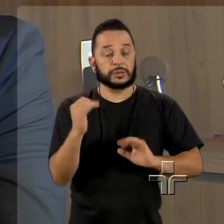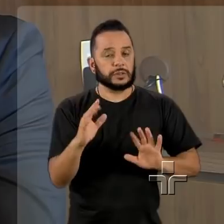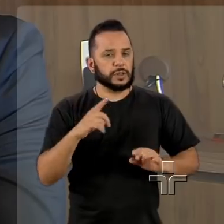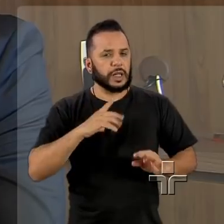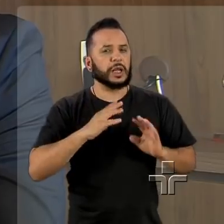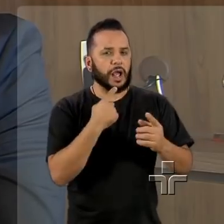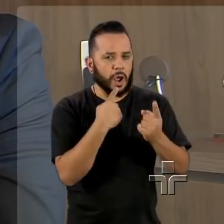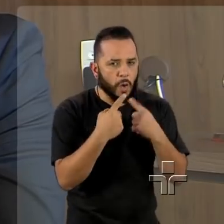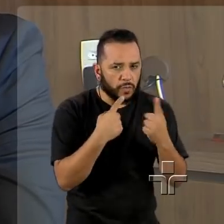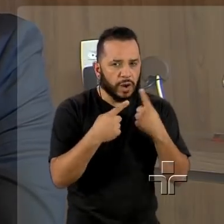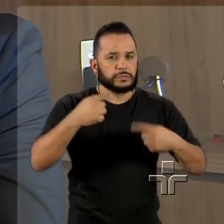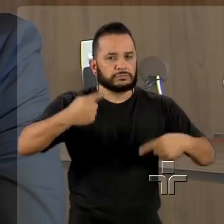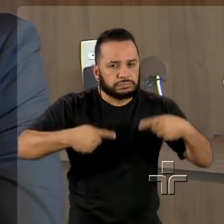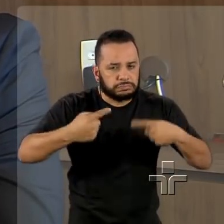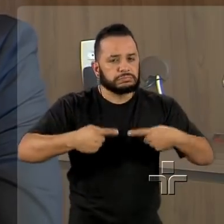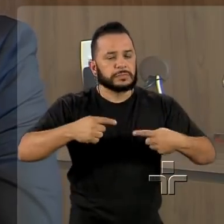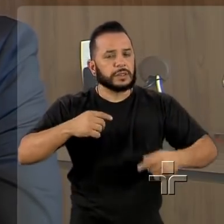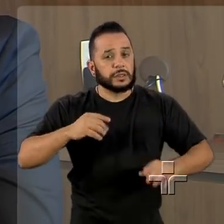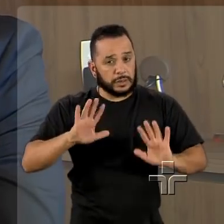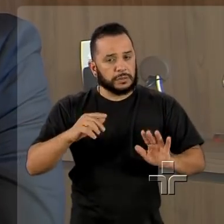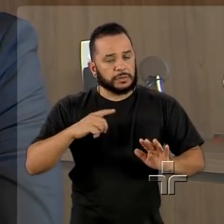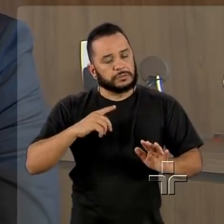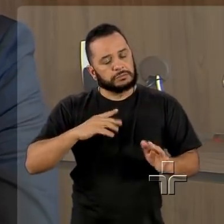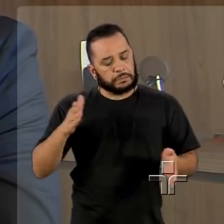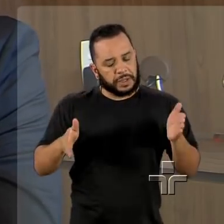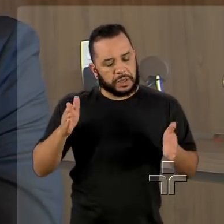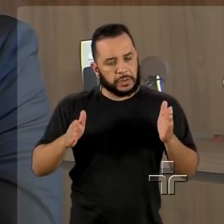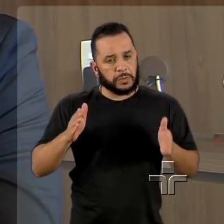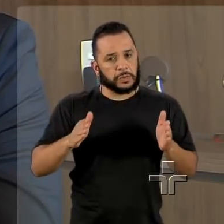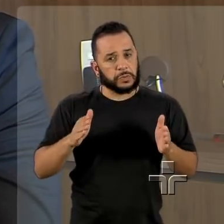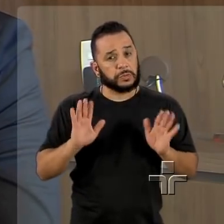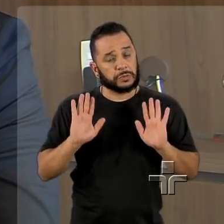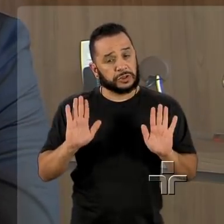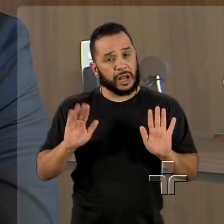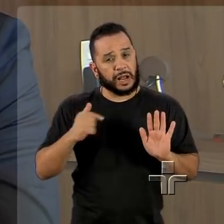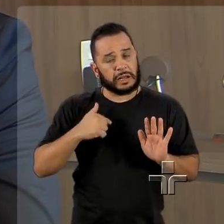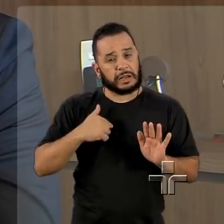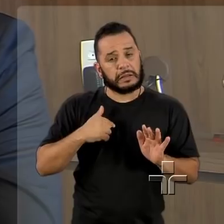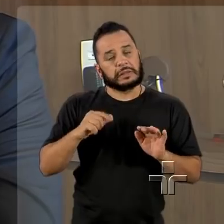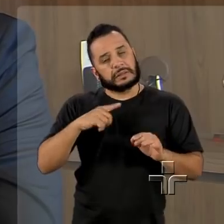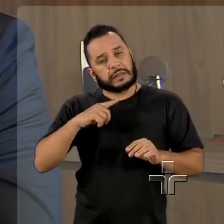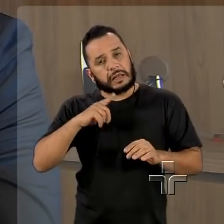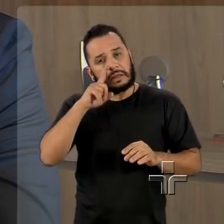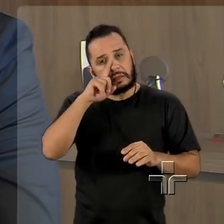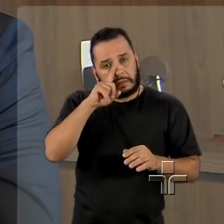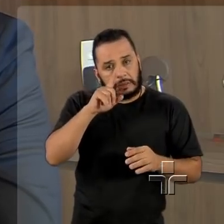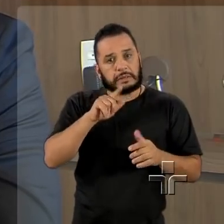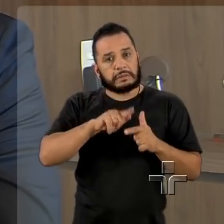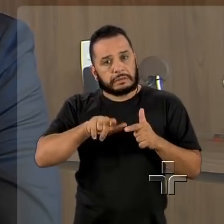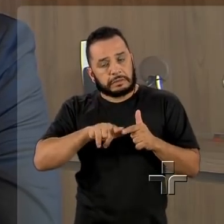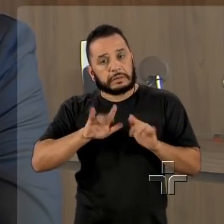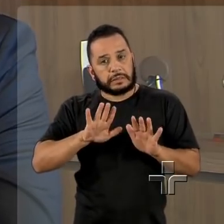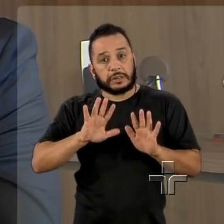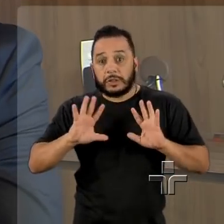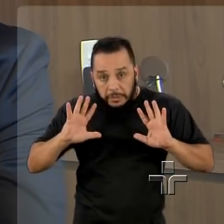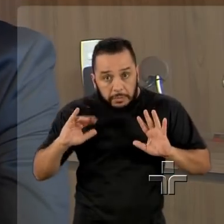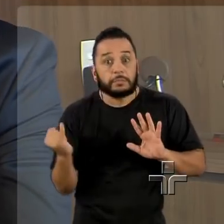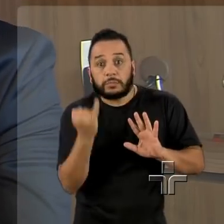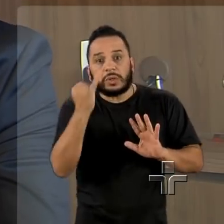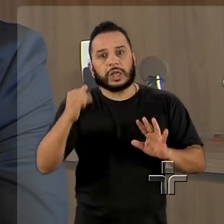estabilidade orçamentária, a recuperação remuneratória e a manutenção da operacionalidade da Força,